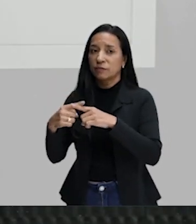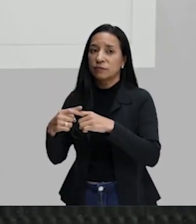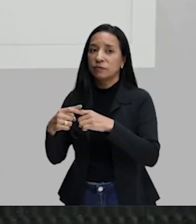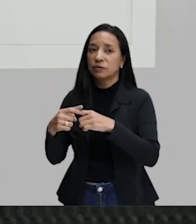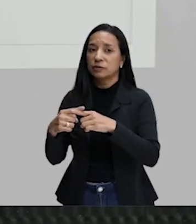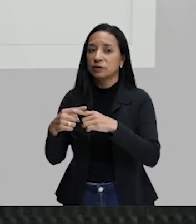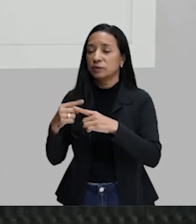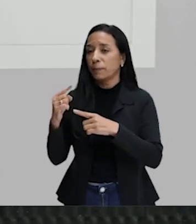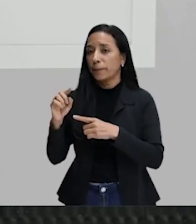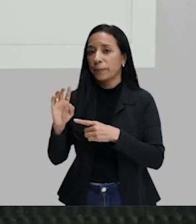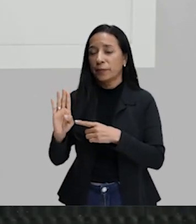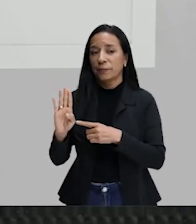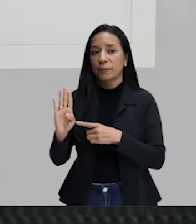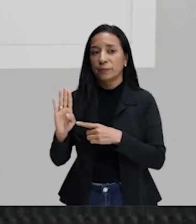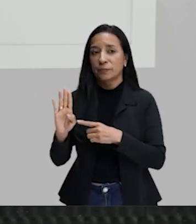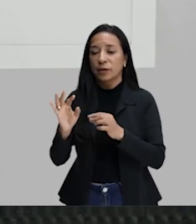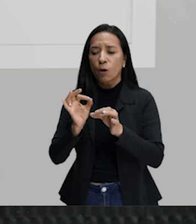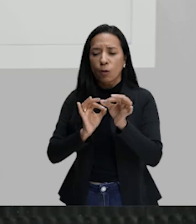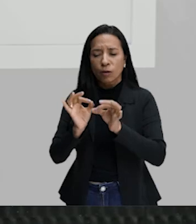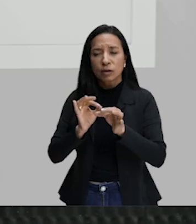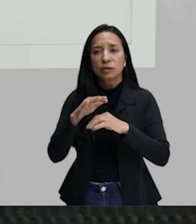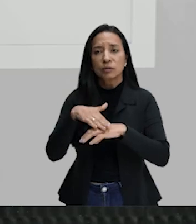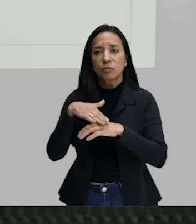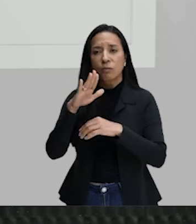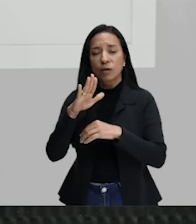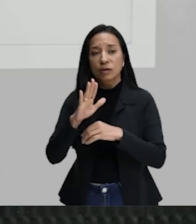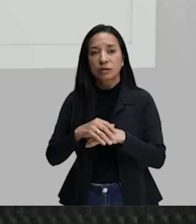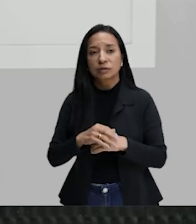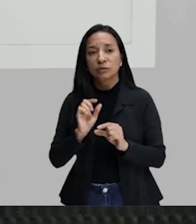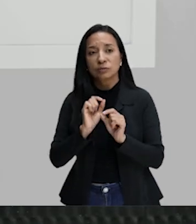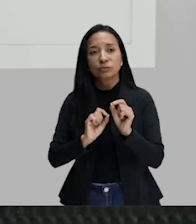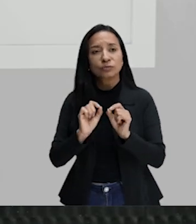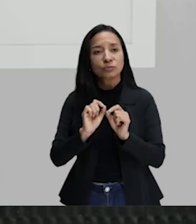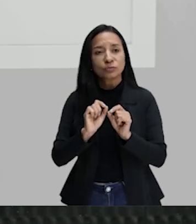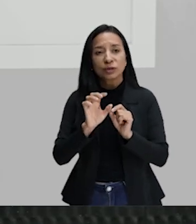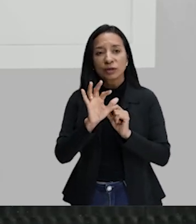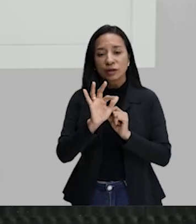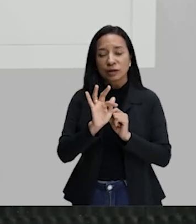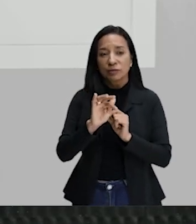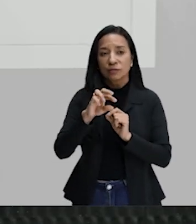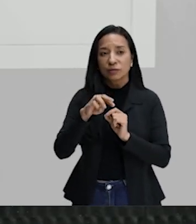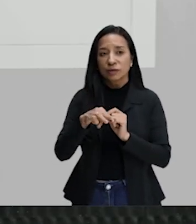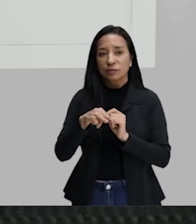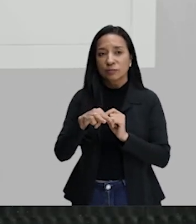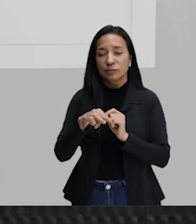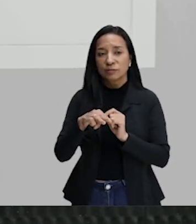pouquinho, força magnética é Q, né, a carga,